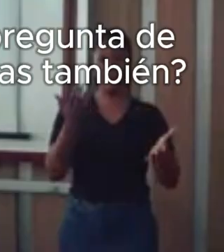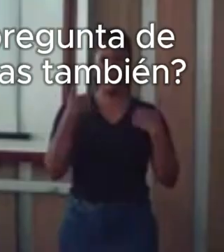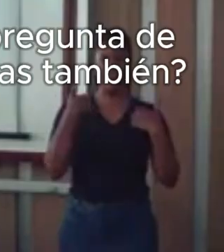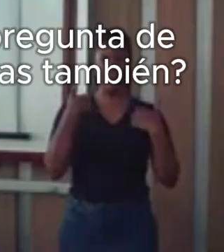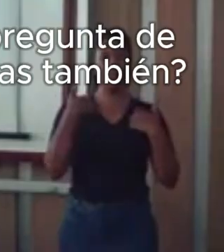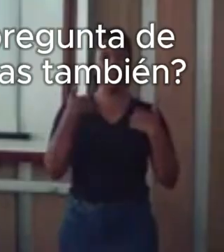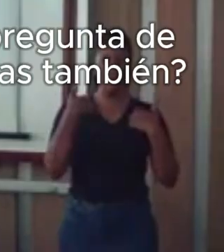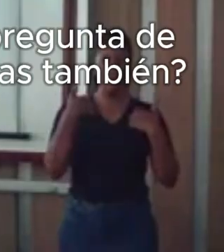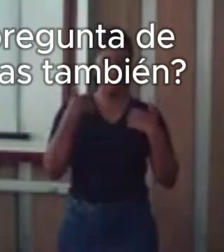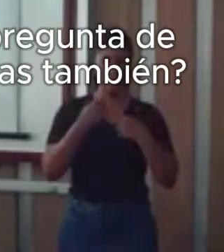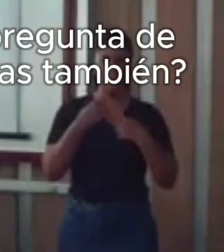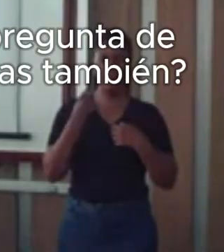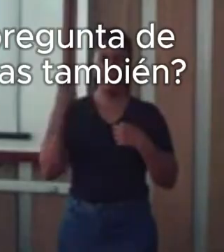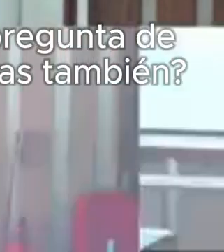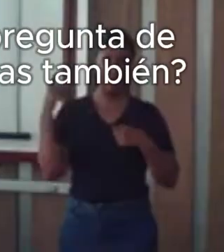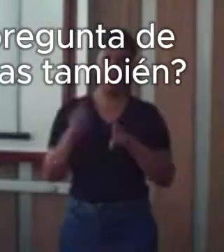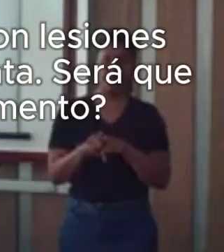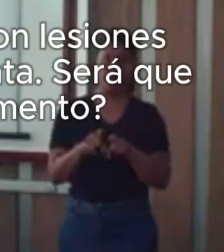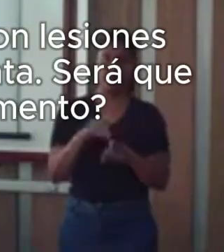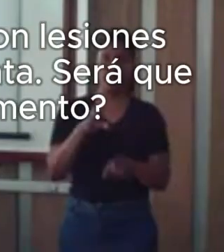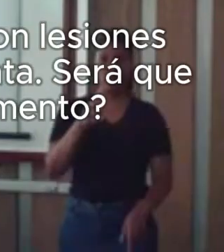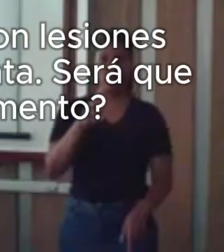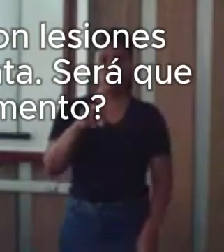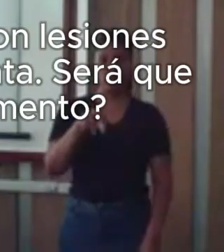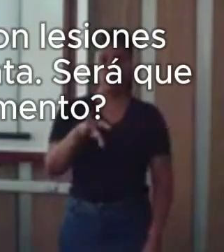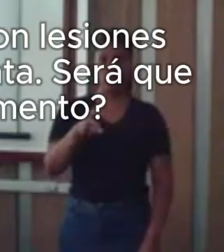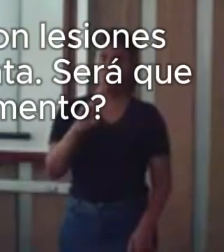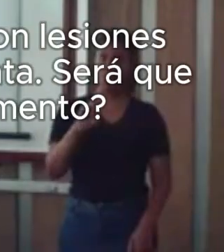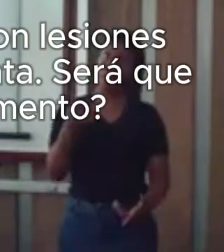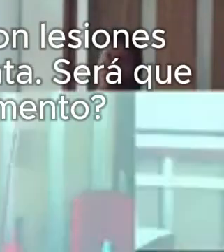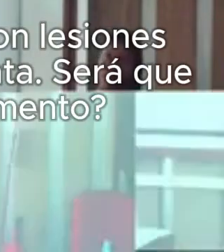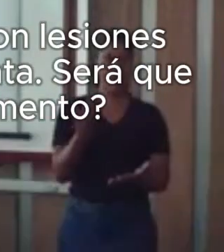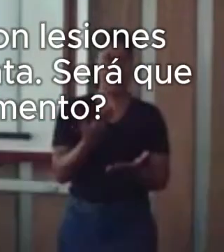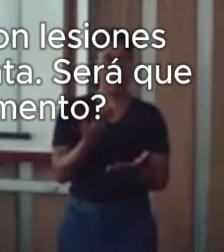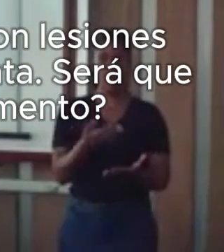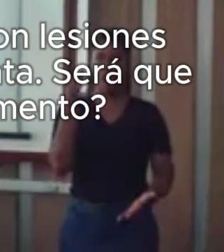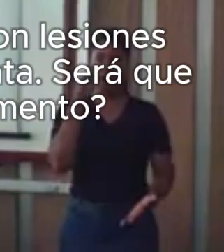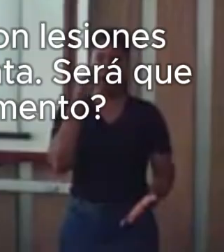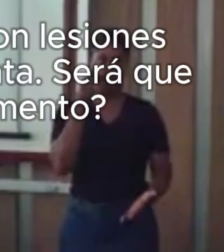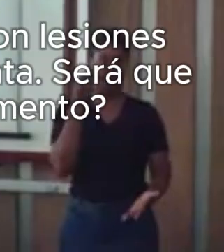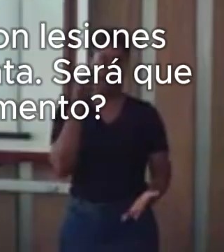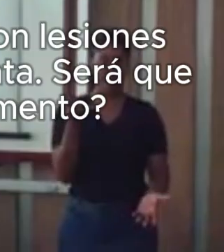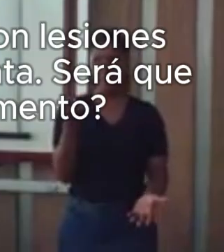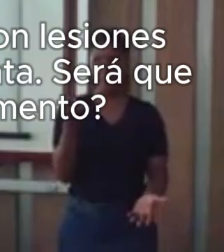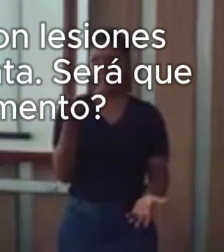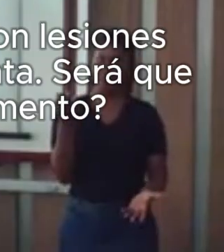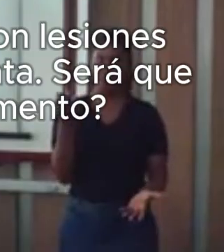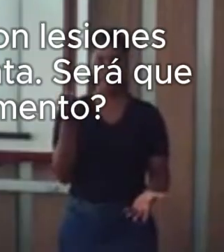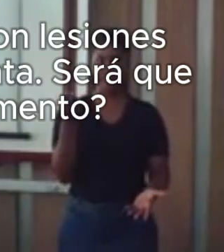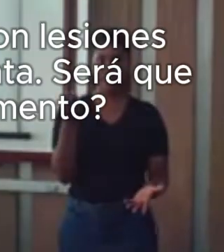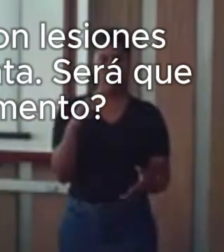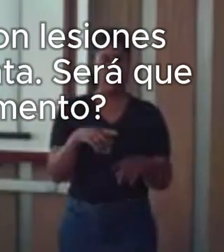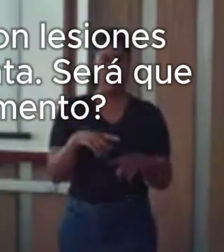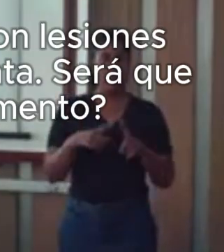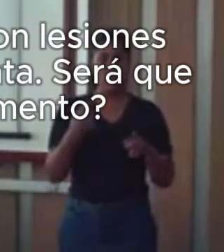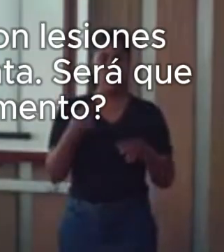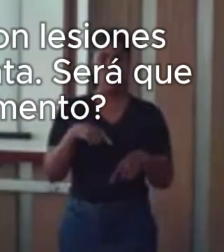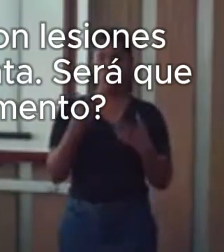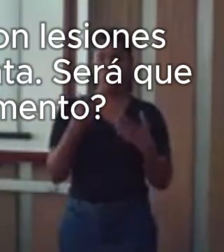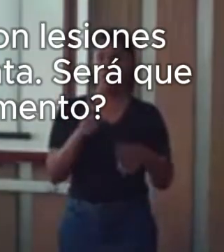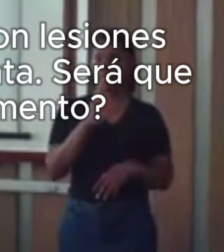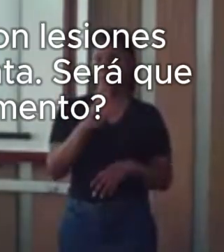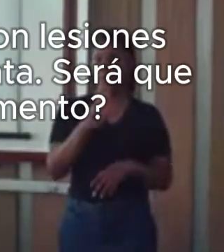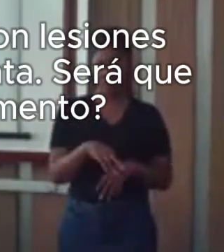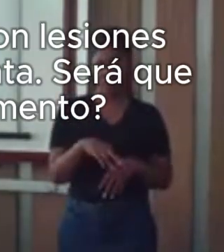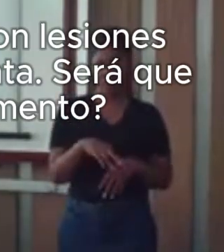Será que serve para crônico também? Isso a gente não sabia, porque até agora, rato, mesmo em humanos, a gente só fazia para agudo. Mas é óbvio que a gente queria responder essa pergunta. Será